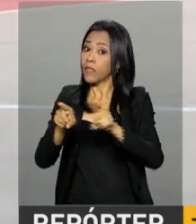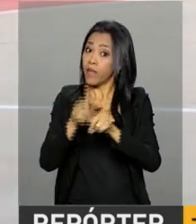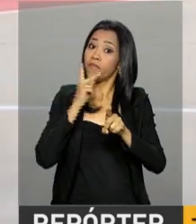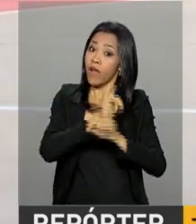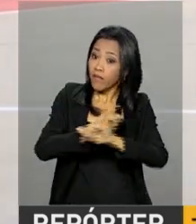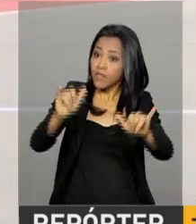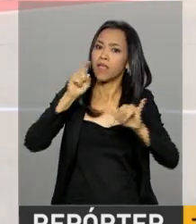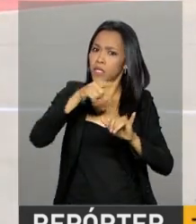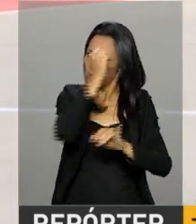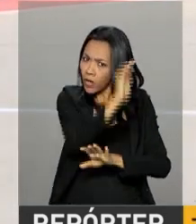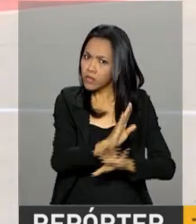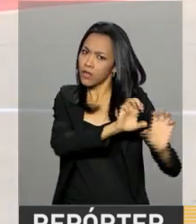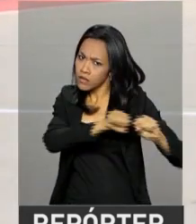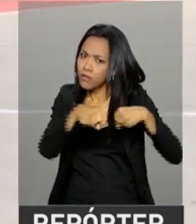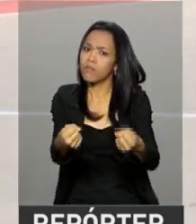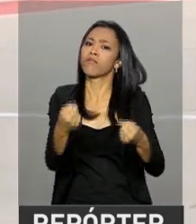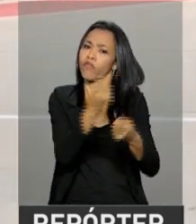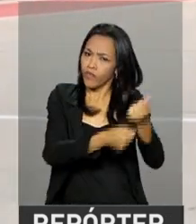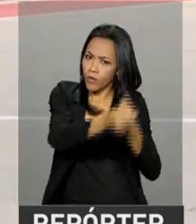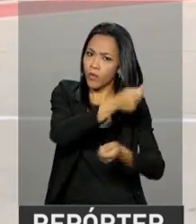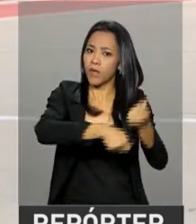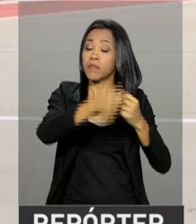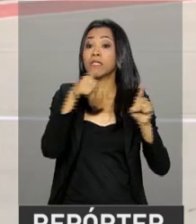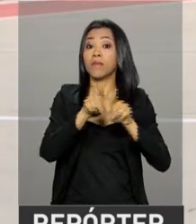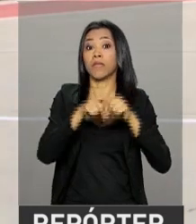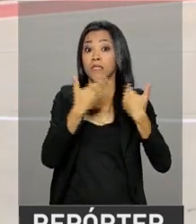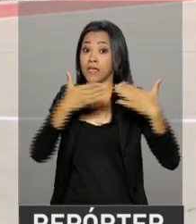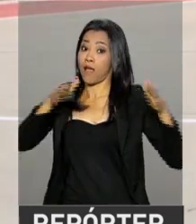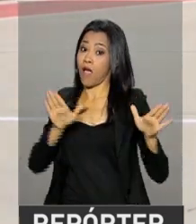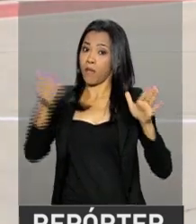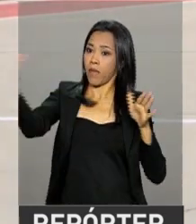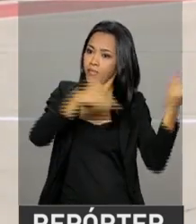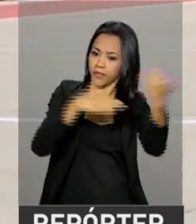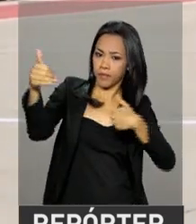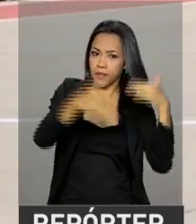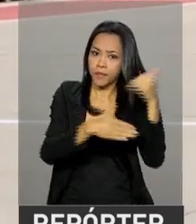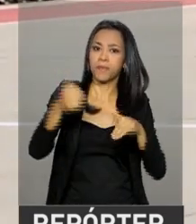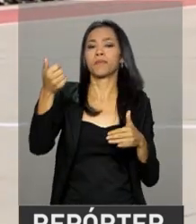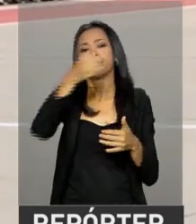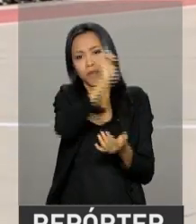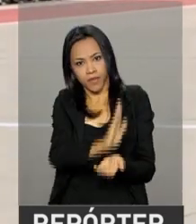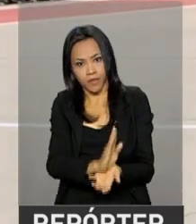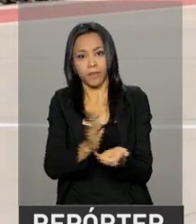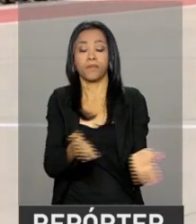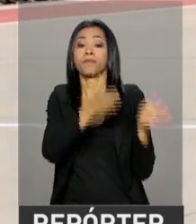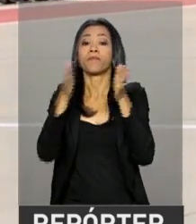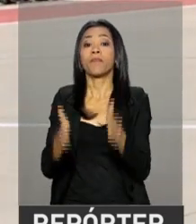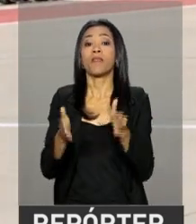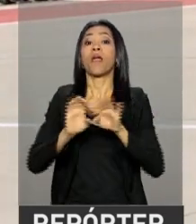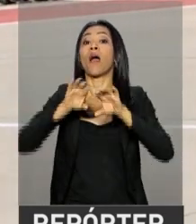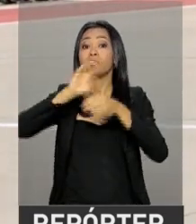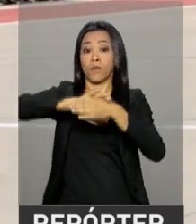recuperação do país e as oportunidades que se abrem para a intensificação dos fluxos de Comércio e investimentos à noite Michel